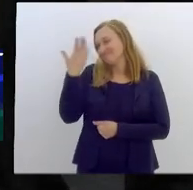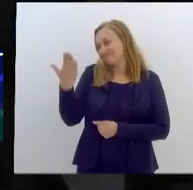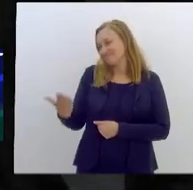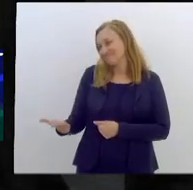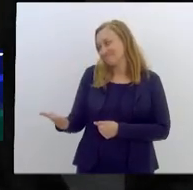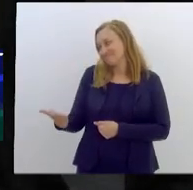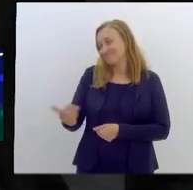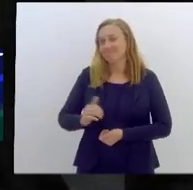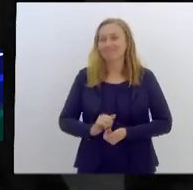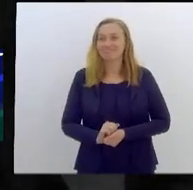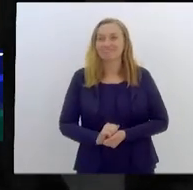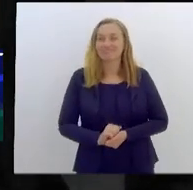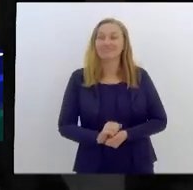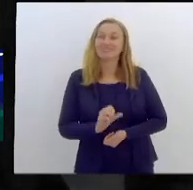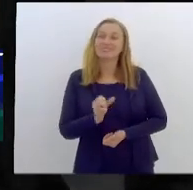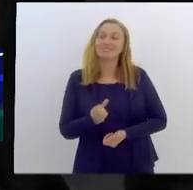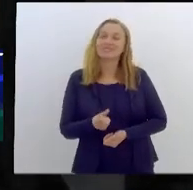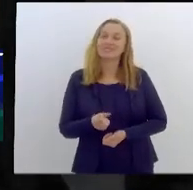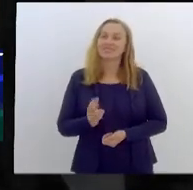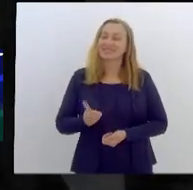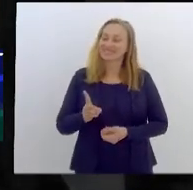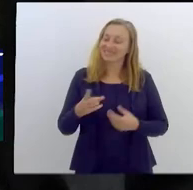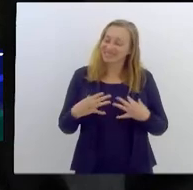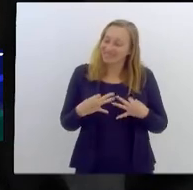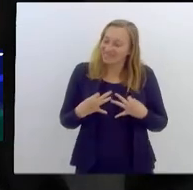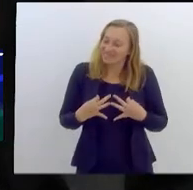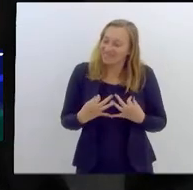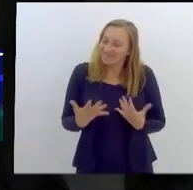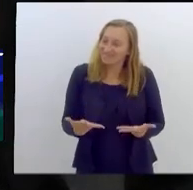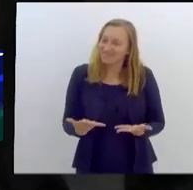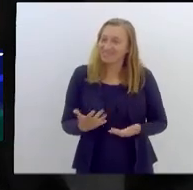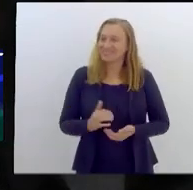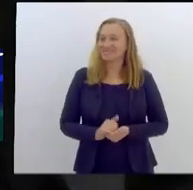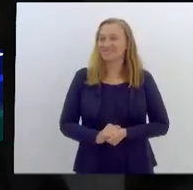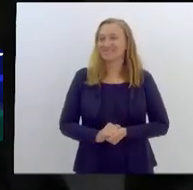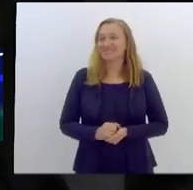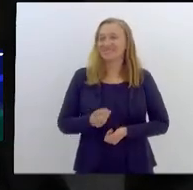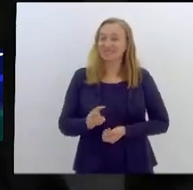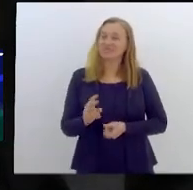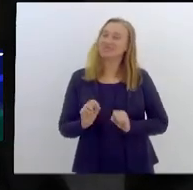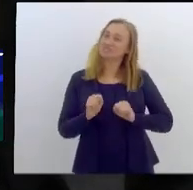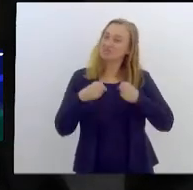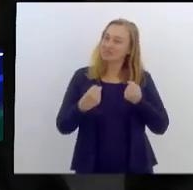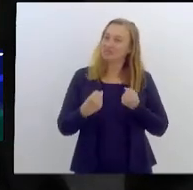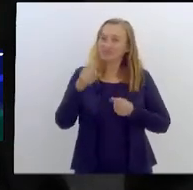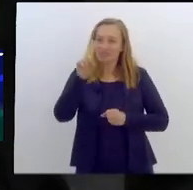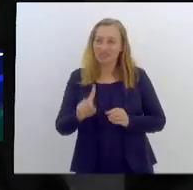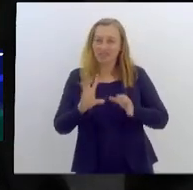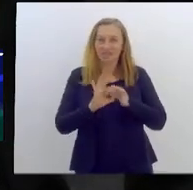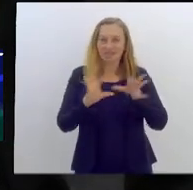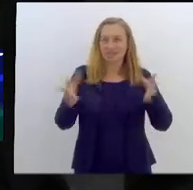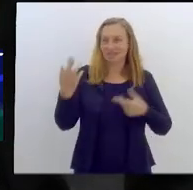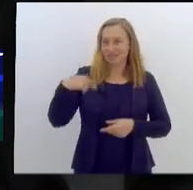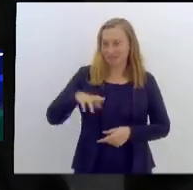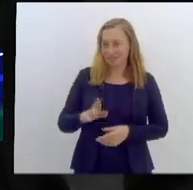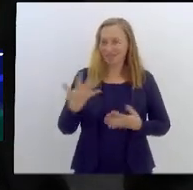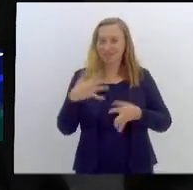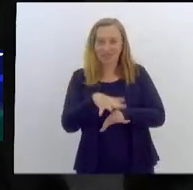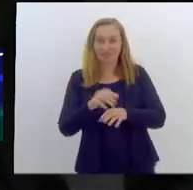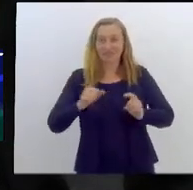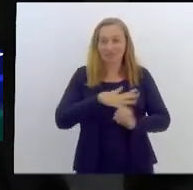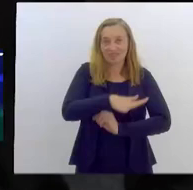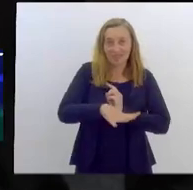pessoa. Sempre disposta, sempre defensora dos direitos da liberdade religiosa, da inclusão